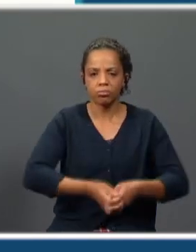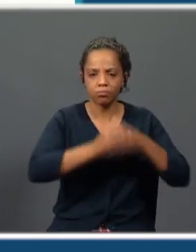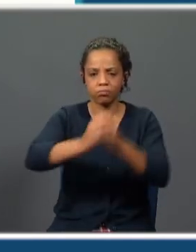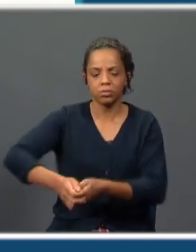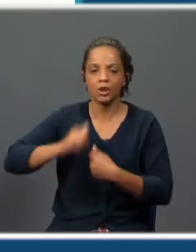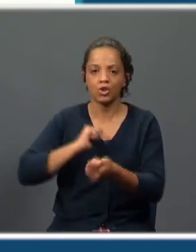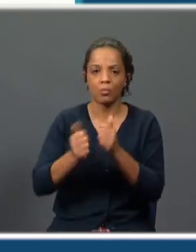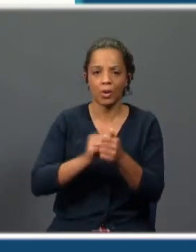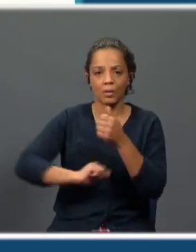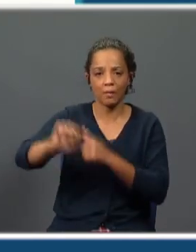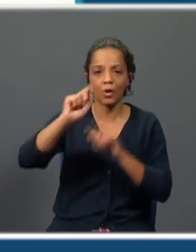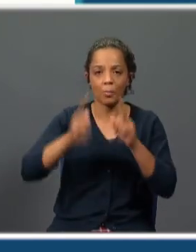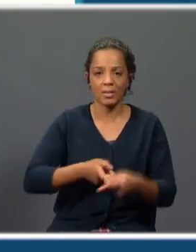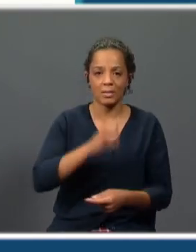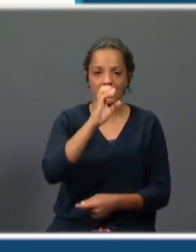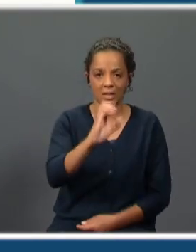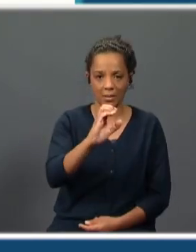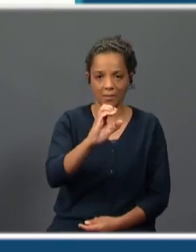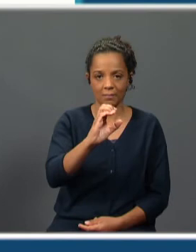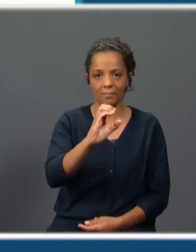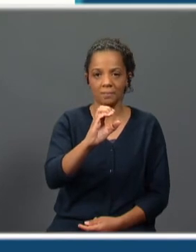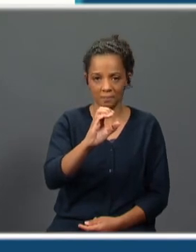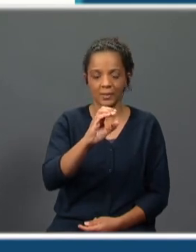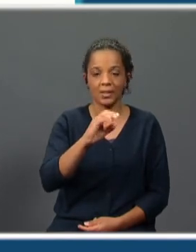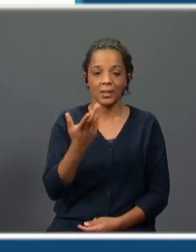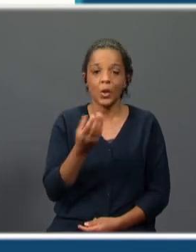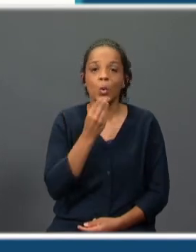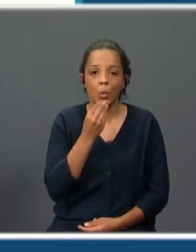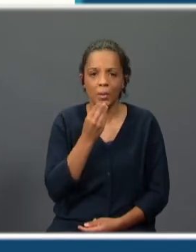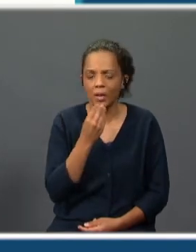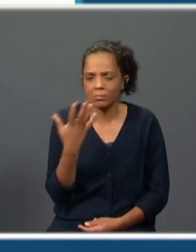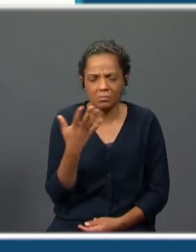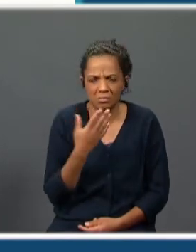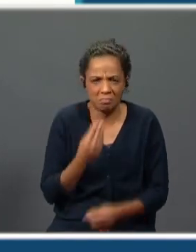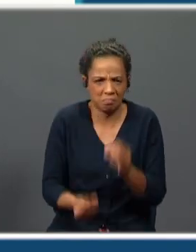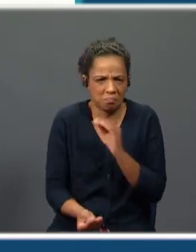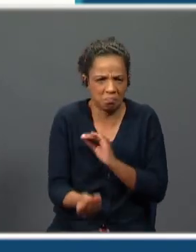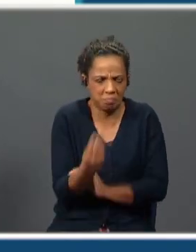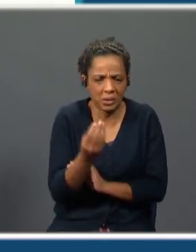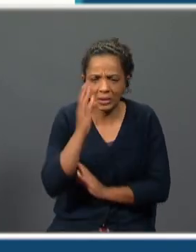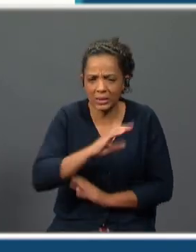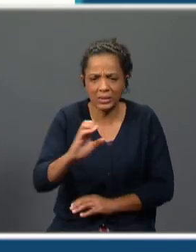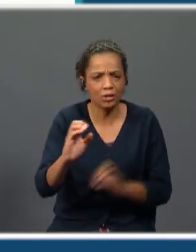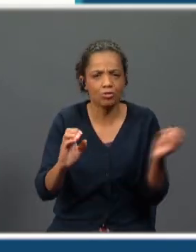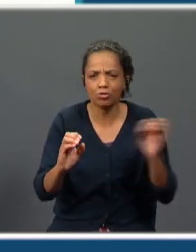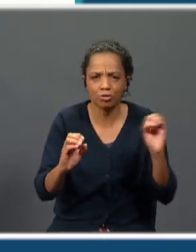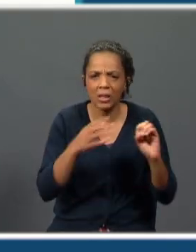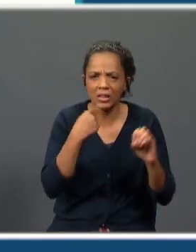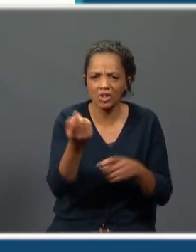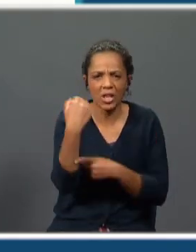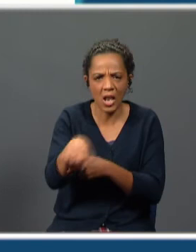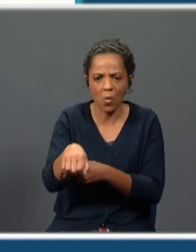porque começam com a letra C de cão. Quanto à comida, é bastante esquisito. Se não tiver um C, diz que